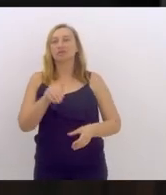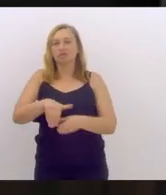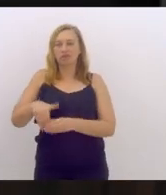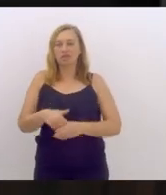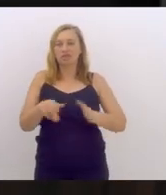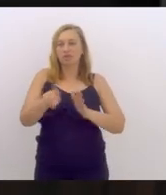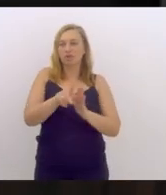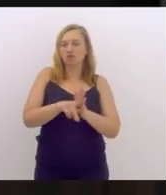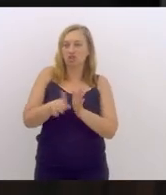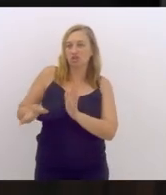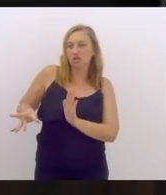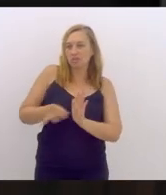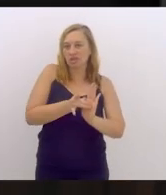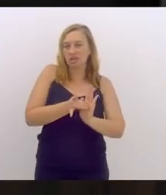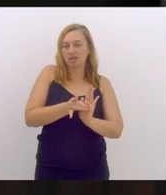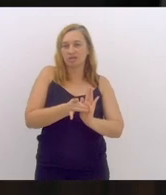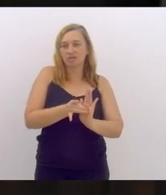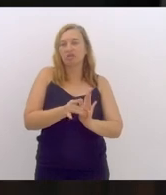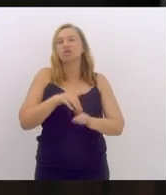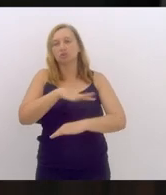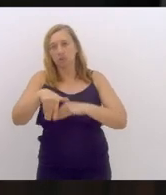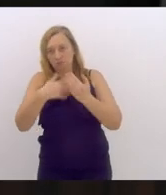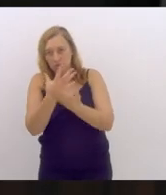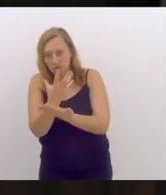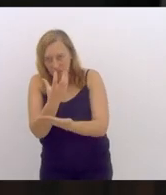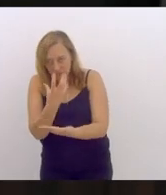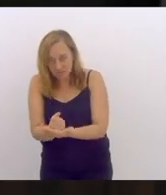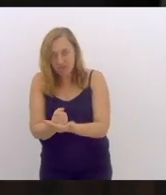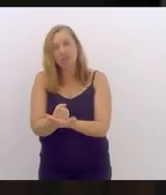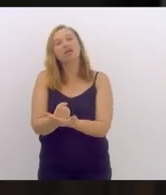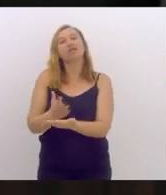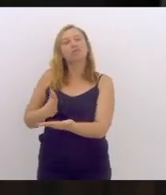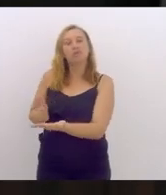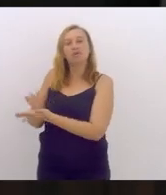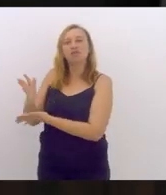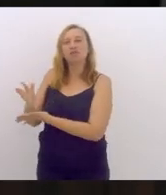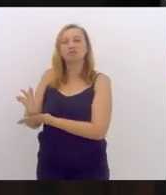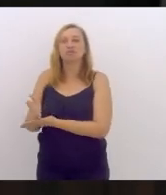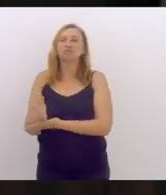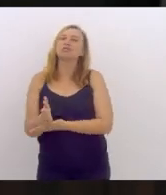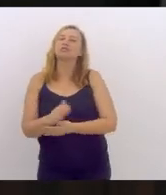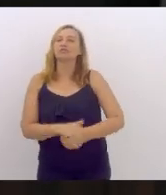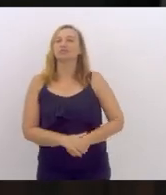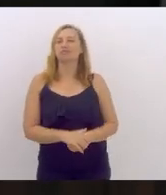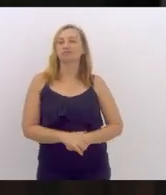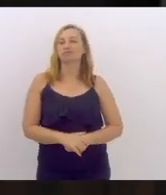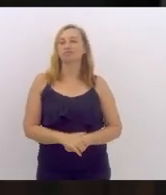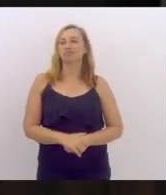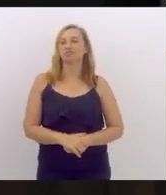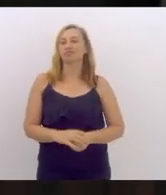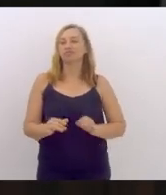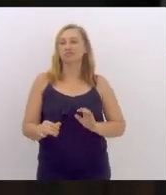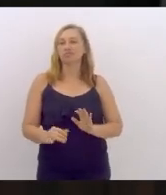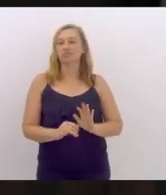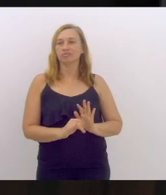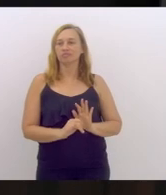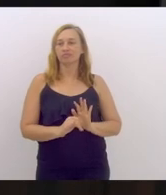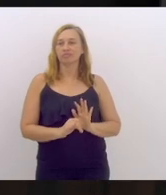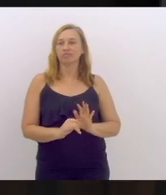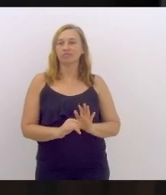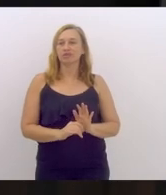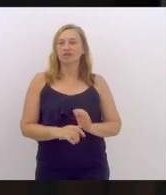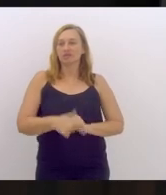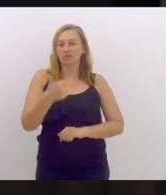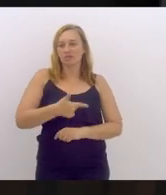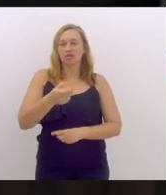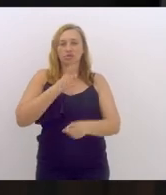votação projeto assim emendado seus que aprovam permaneça Como estão aprovado vai a redação do vencido